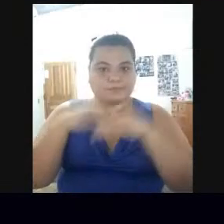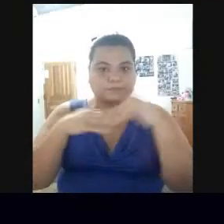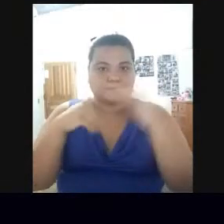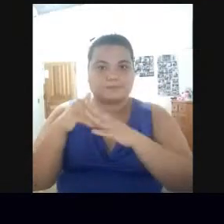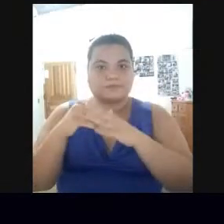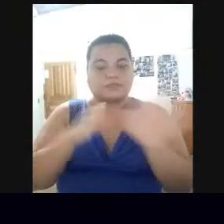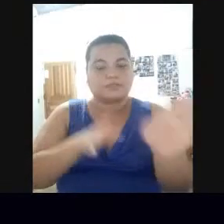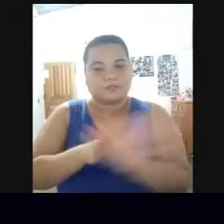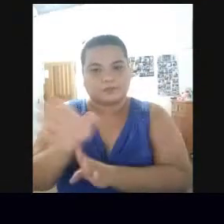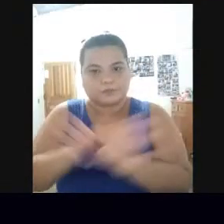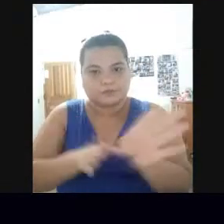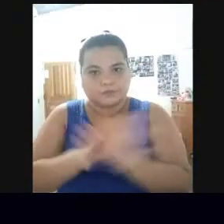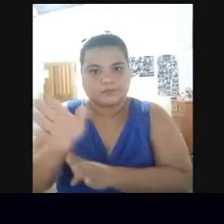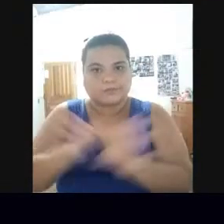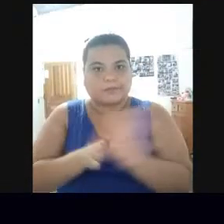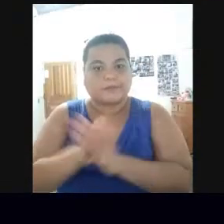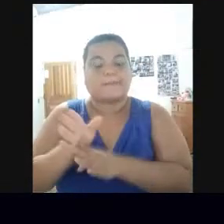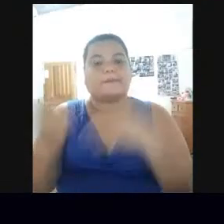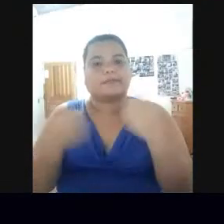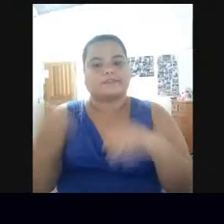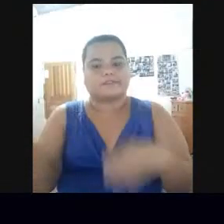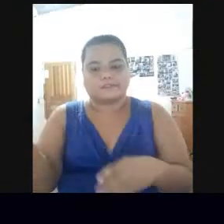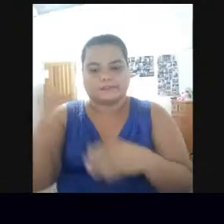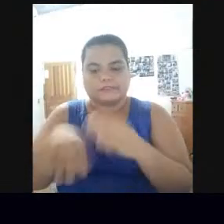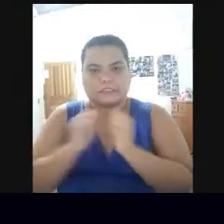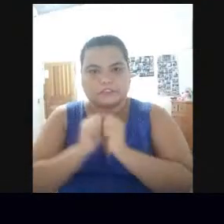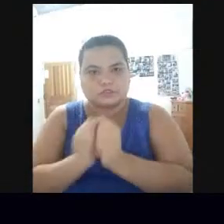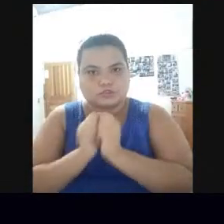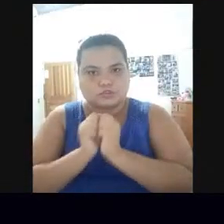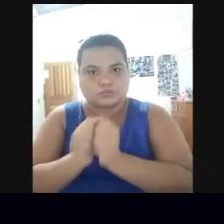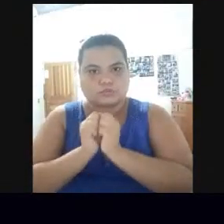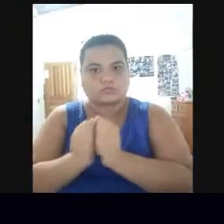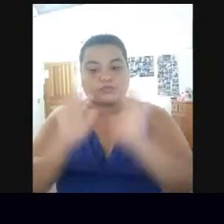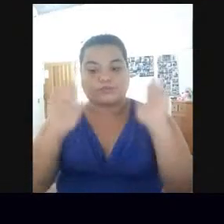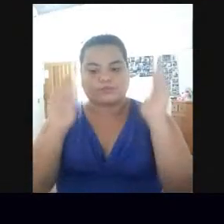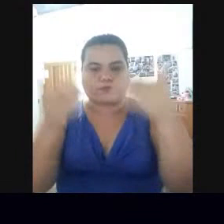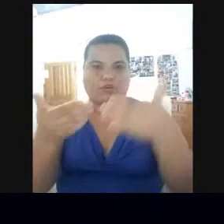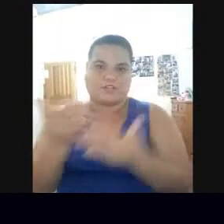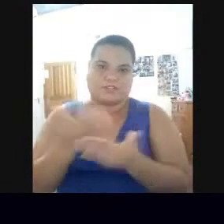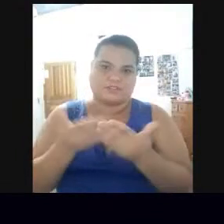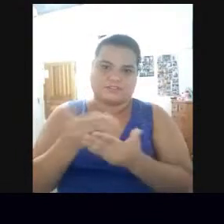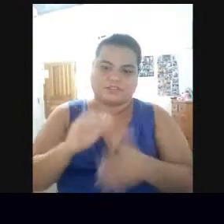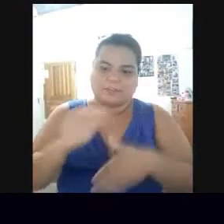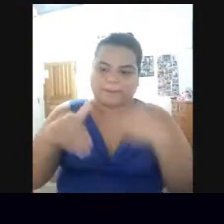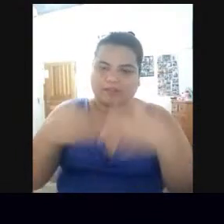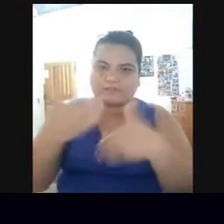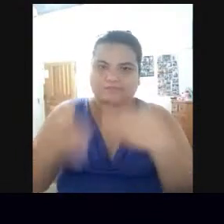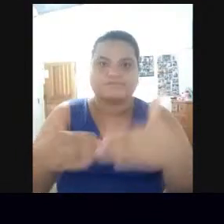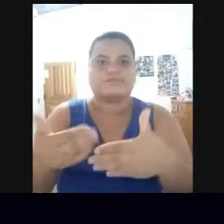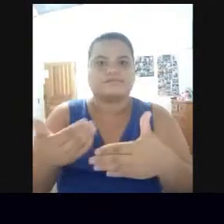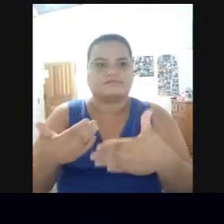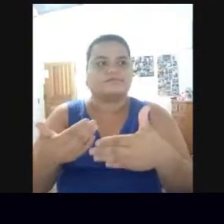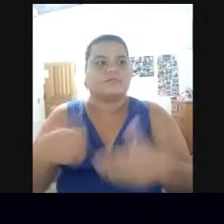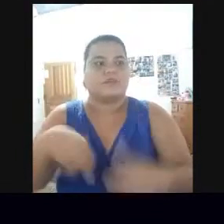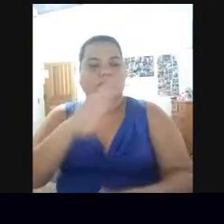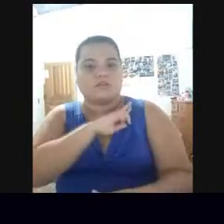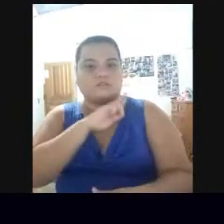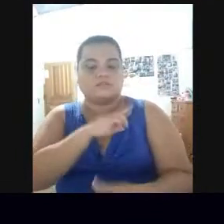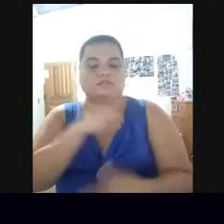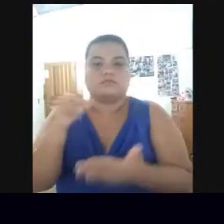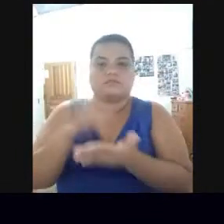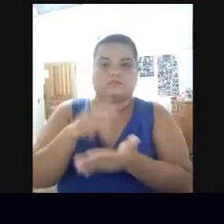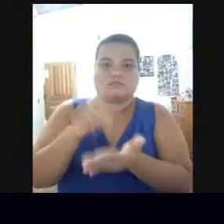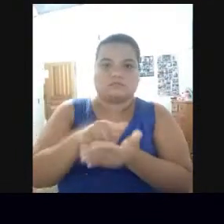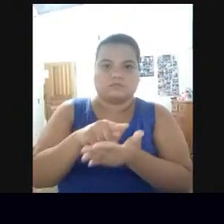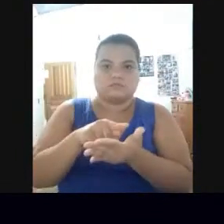estar inseridos nesse processo de tratamento, de evolução, se dedicar, né, a essa